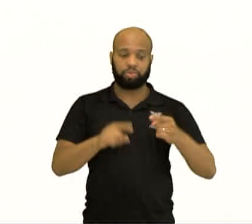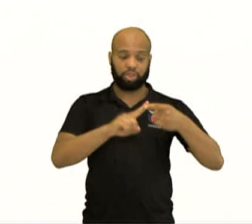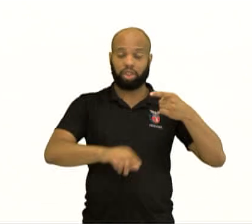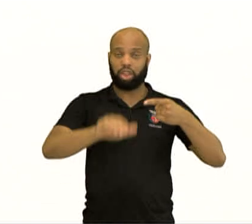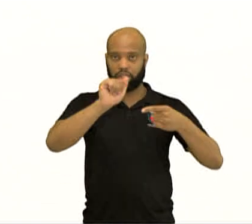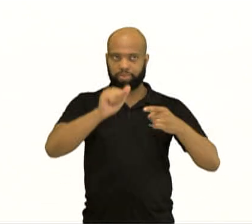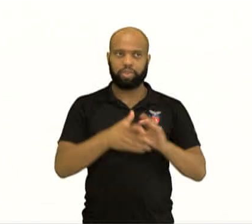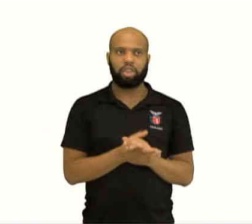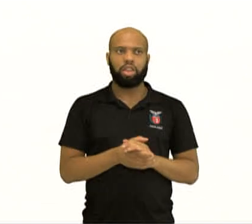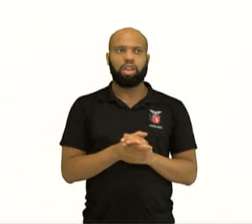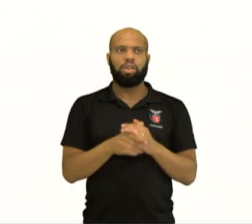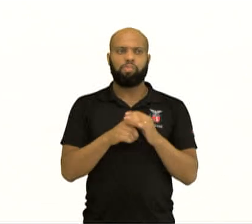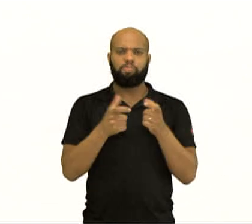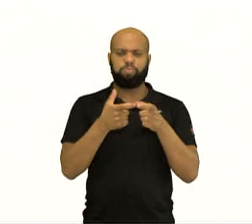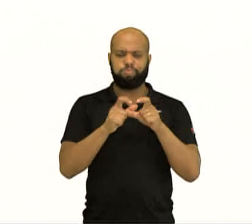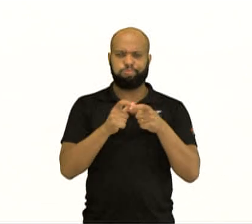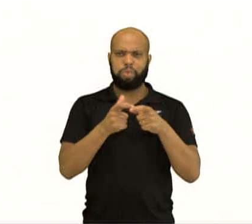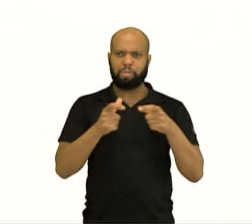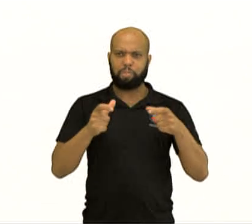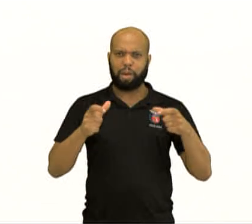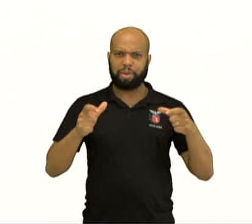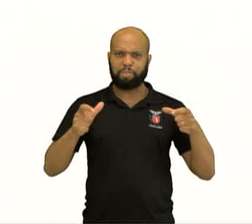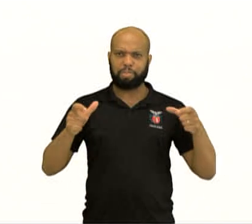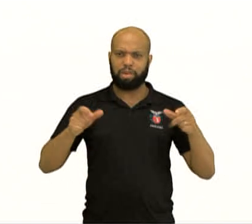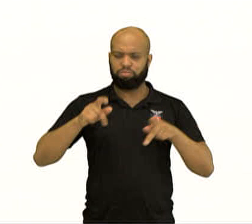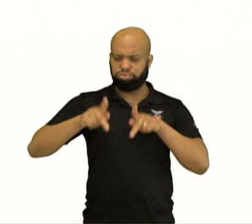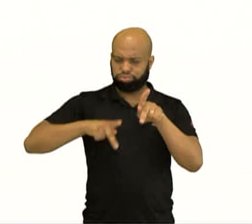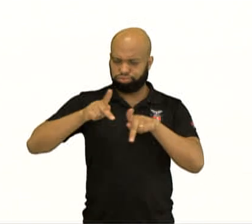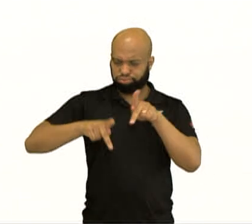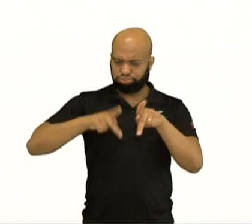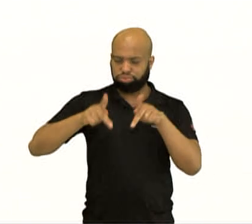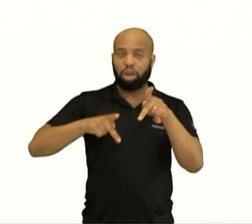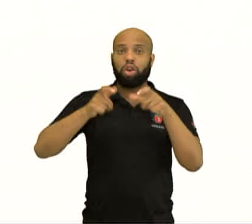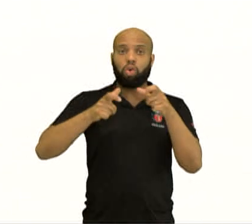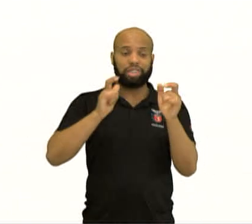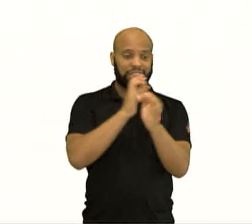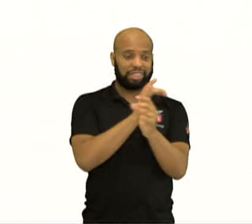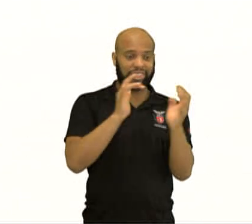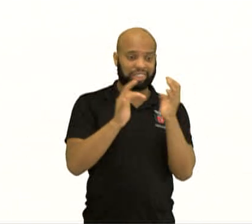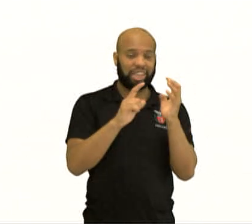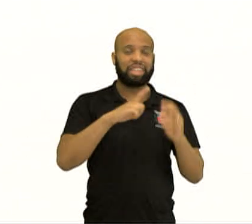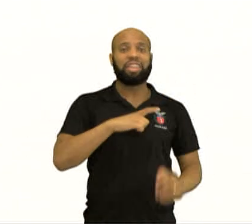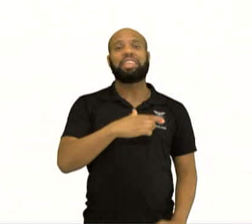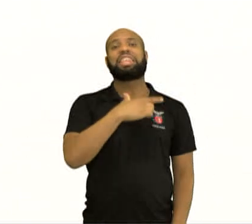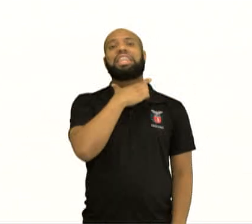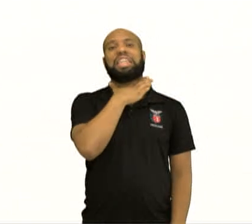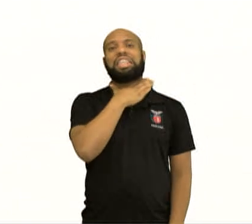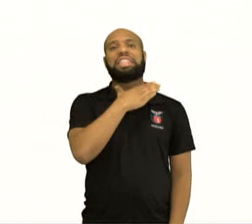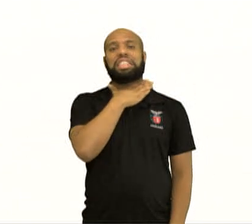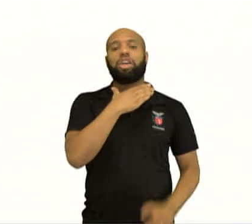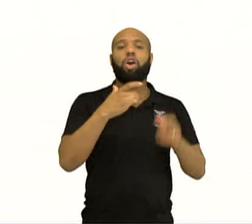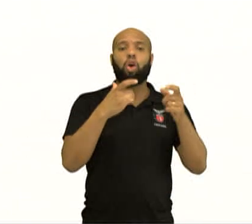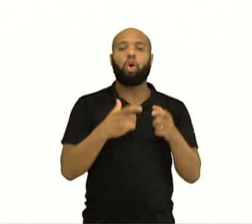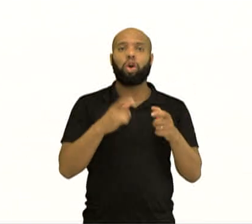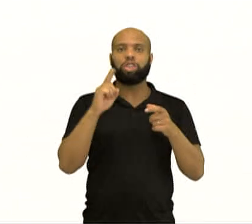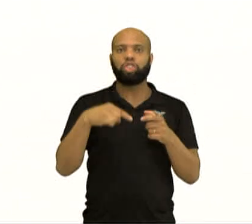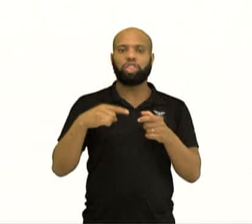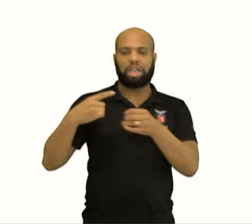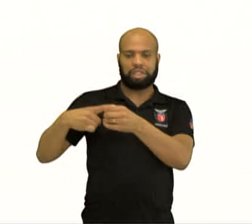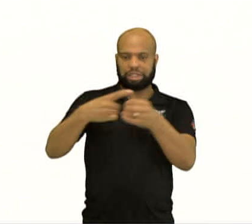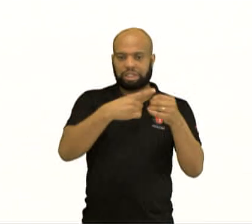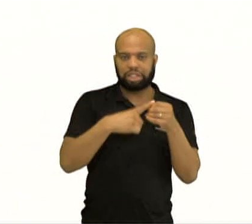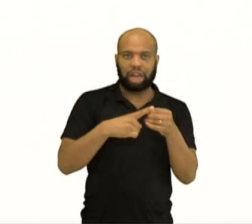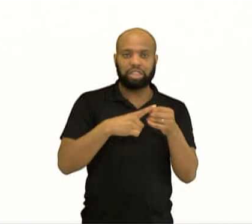O aumento da população urbana provocou uma crise de moradia com o encarecimento